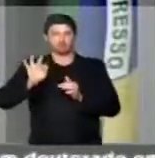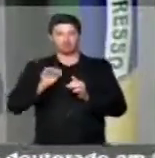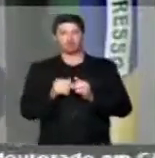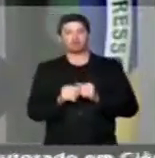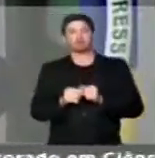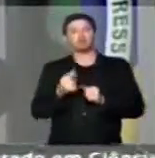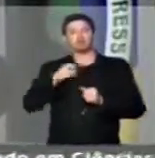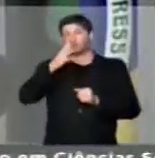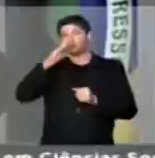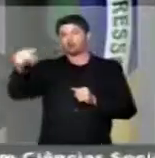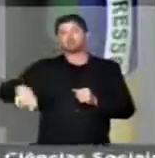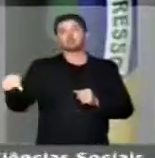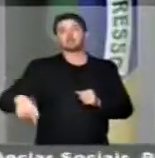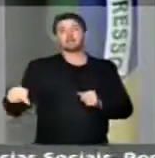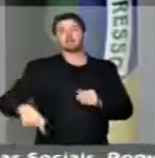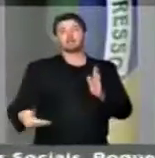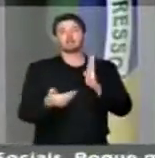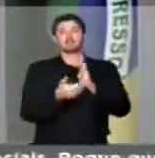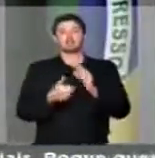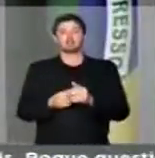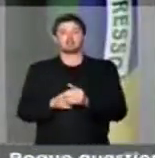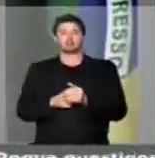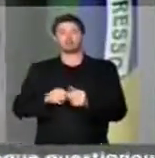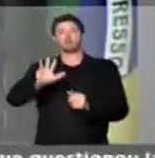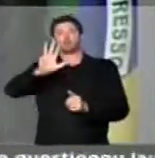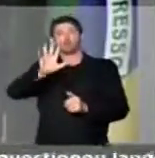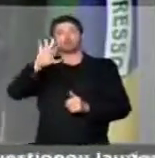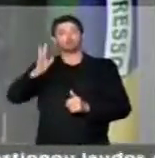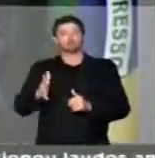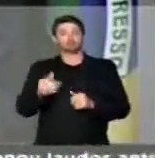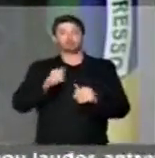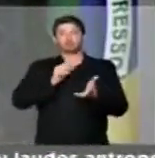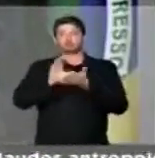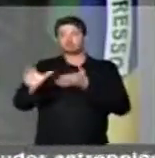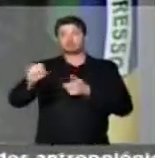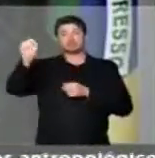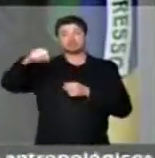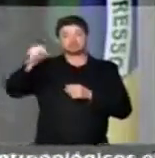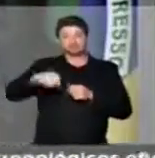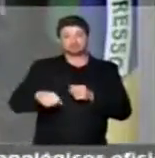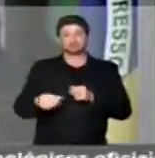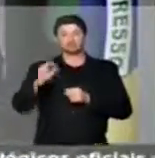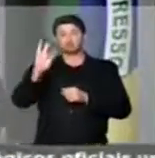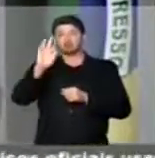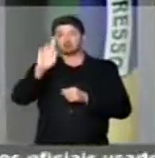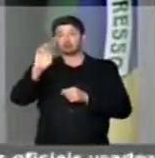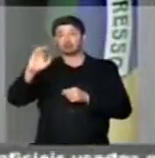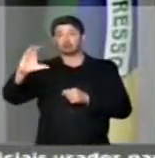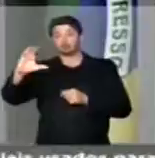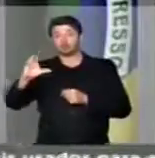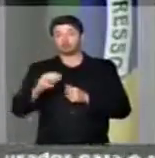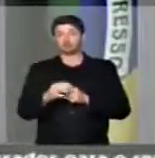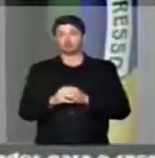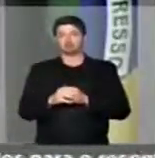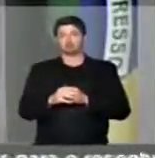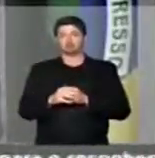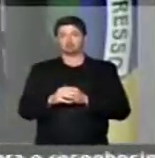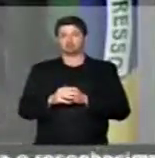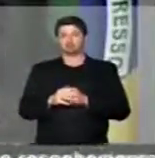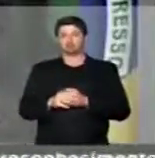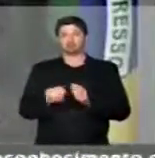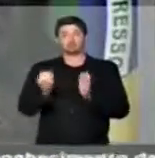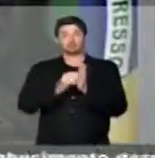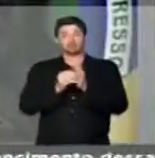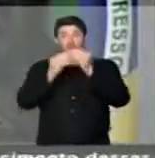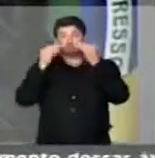fiz a denúncia aqui nesta casa que o Lula tinha sido financiado pelas Farc. Só faltei